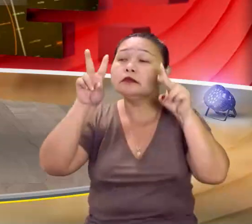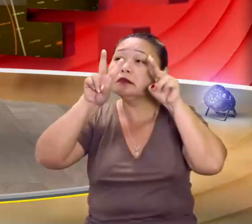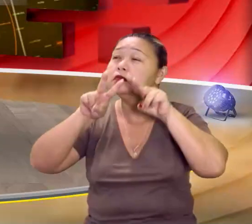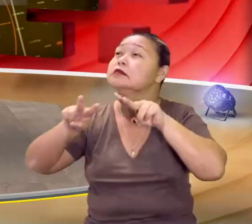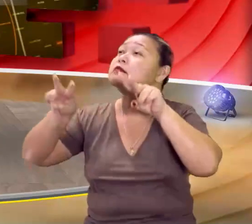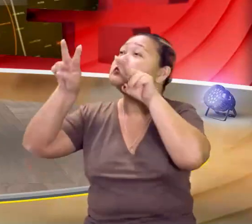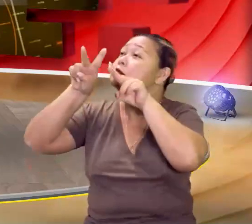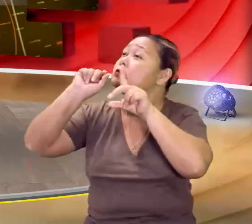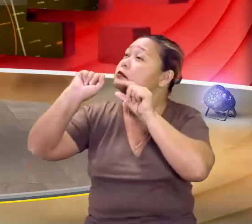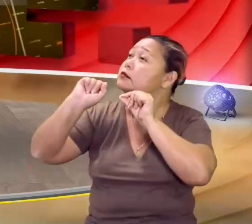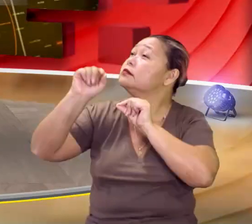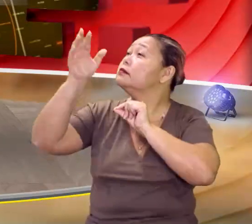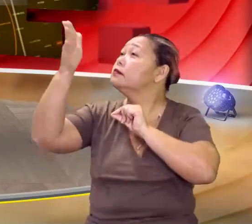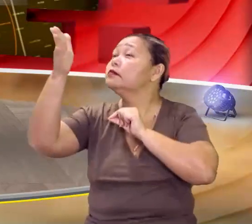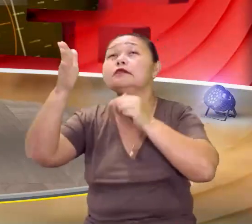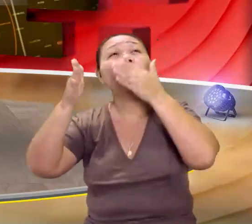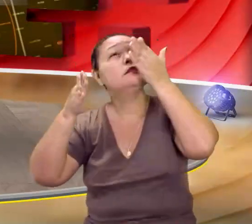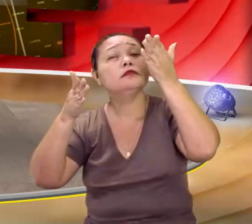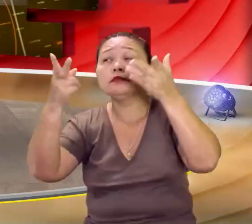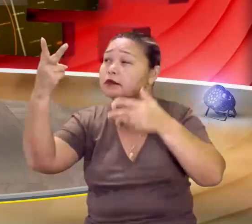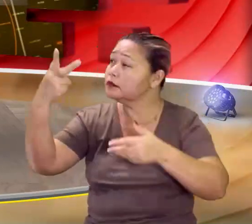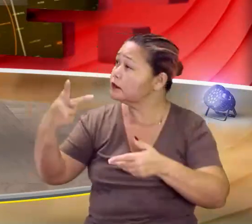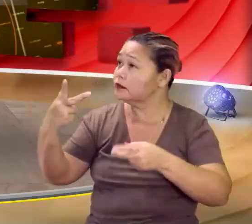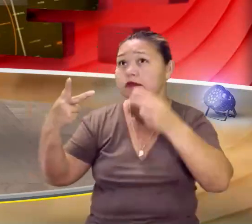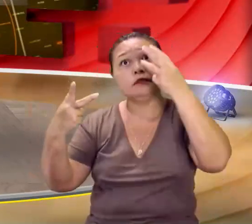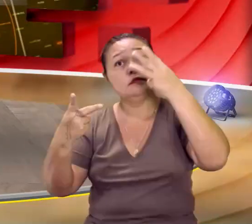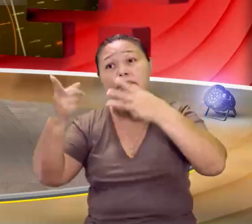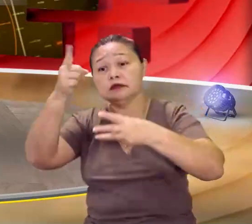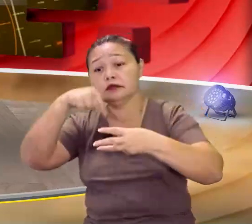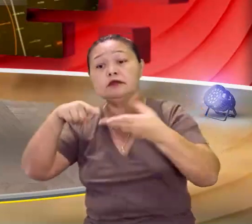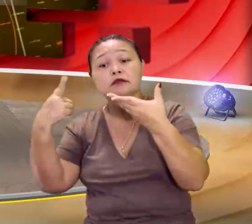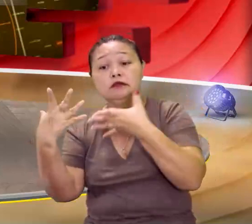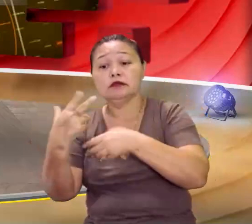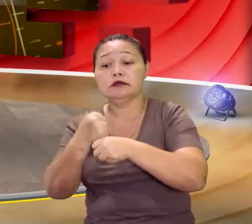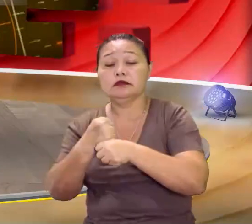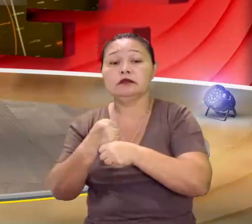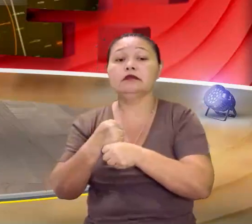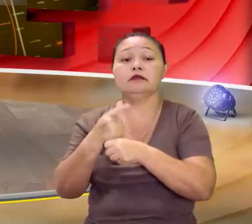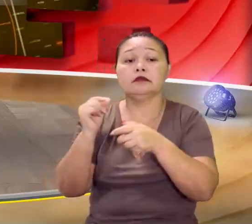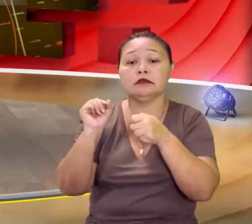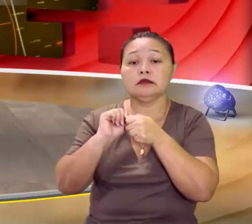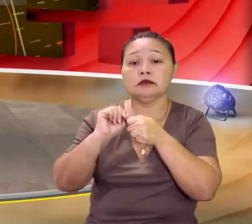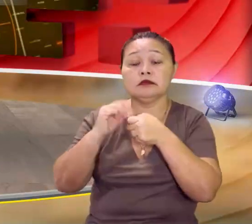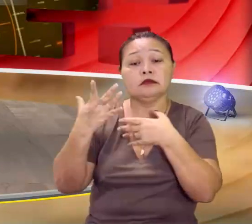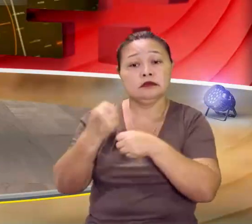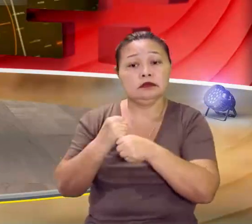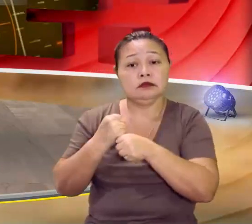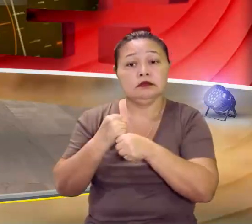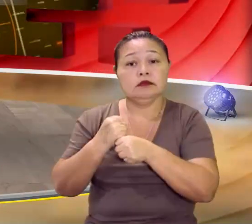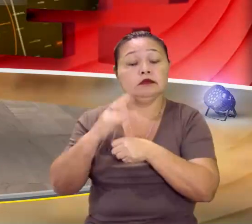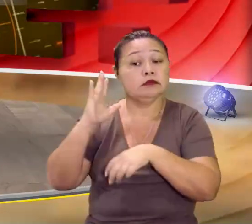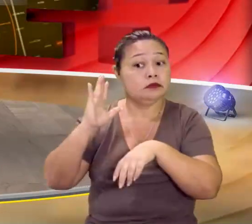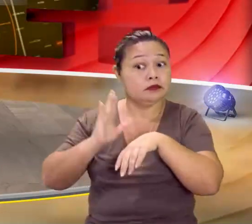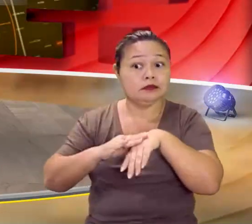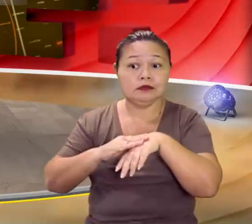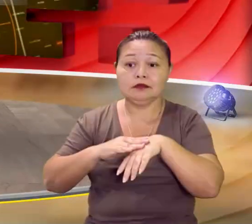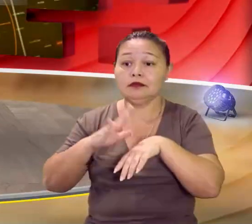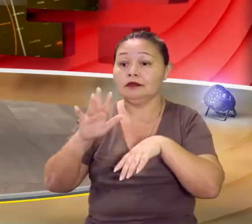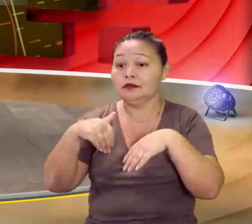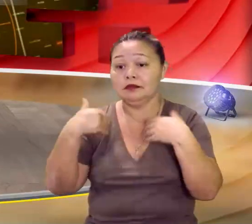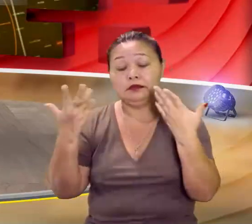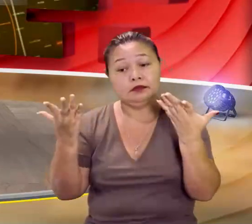visualizar o que é de um, o que é dos 2, o que é dos 3. Fazer as continhas, beleza, né? Fazer as contas, que é o mais